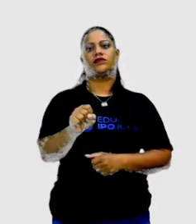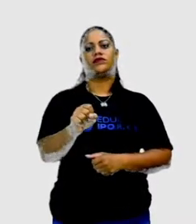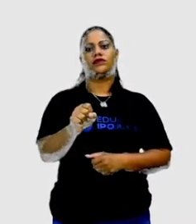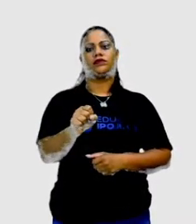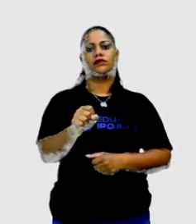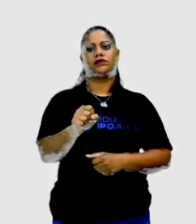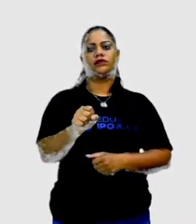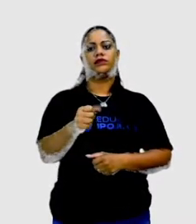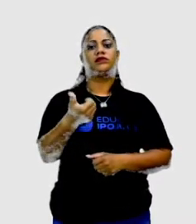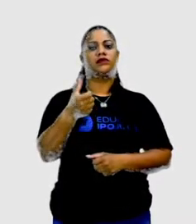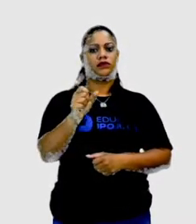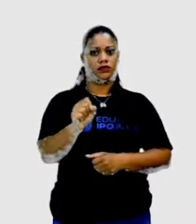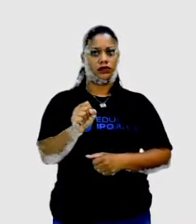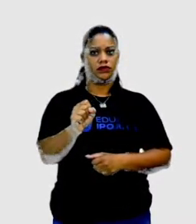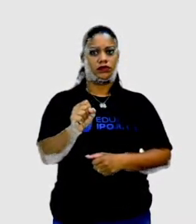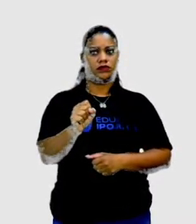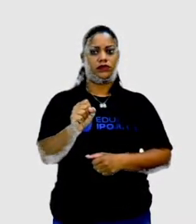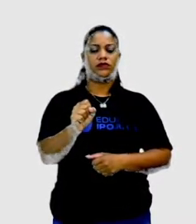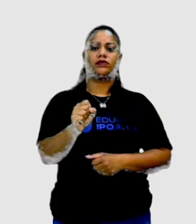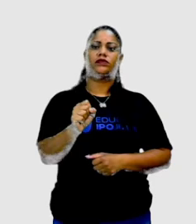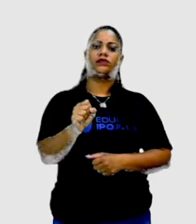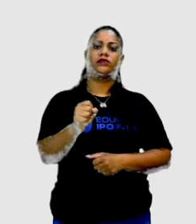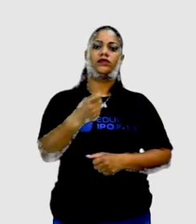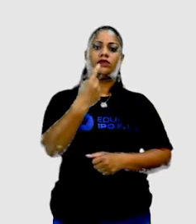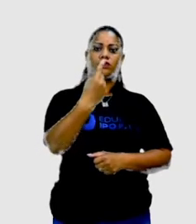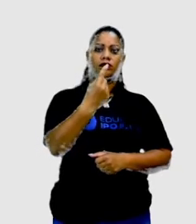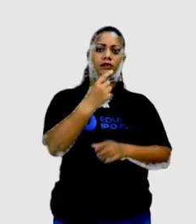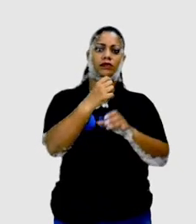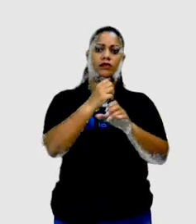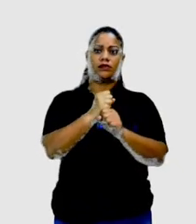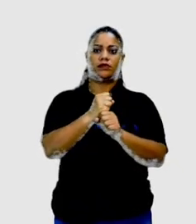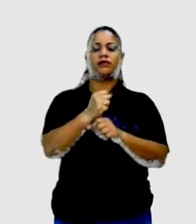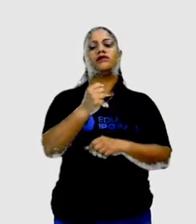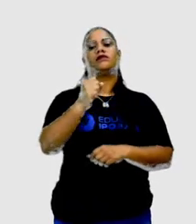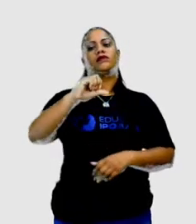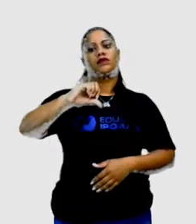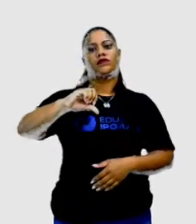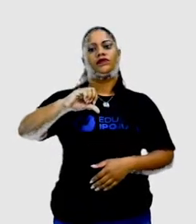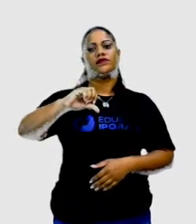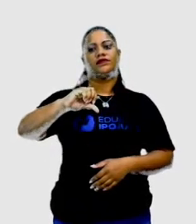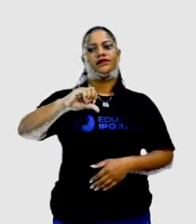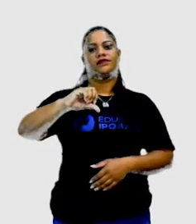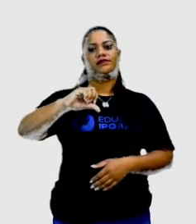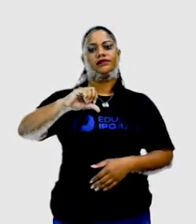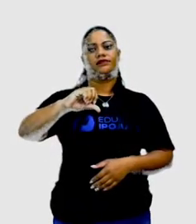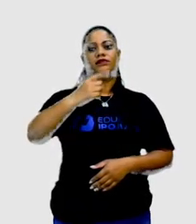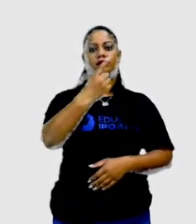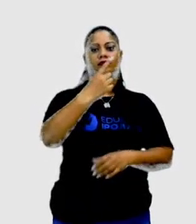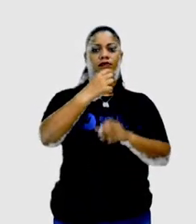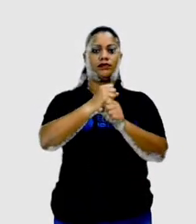18. 18 é 1 mais 8, dá 9. Então,